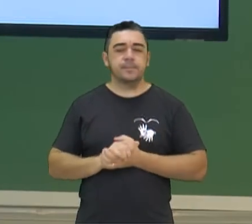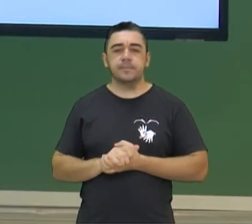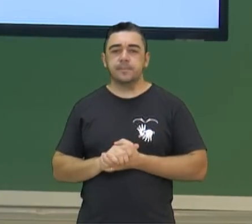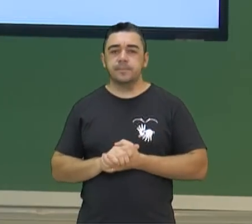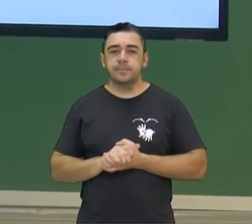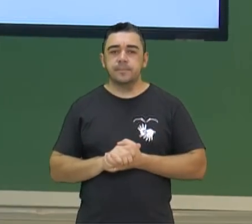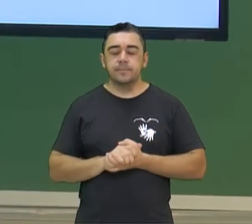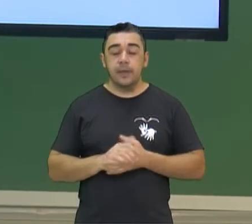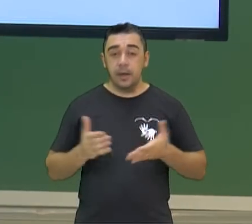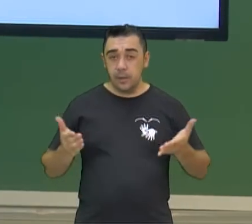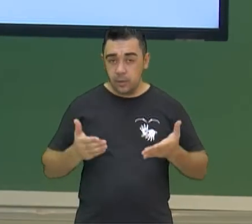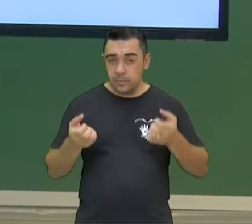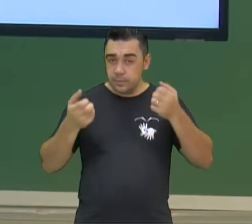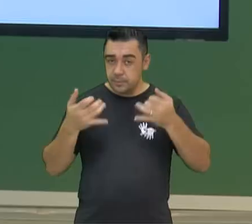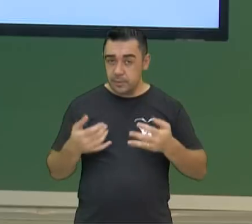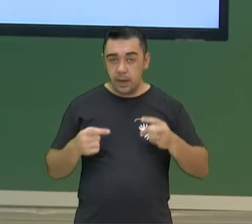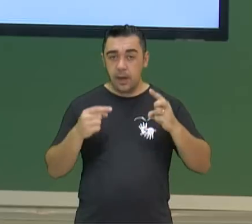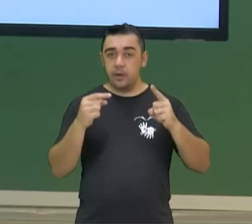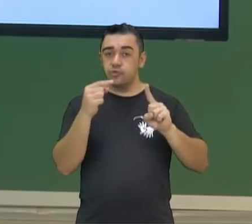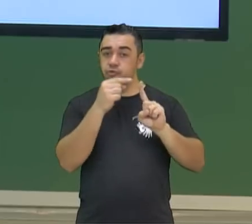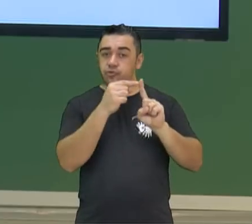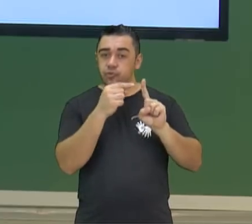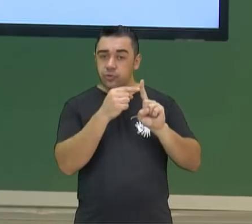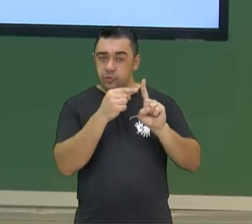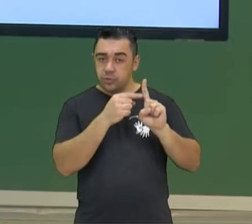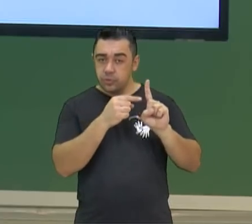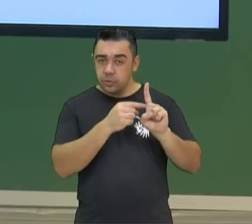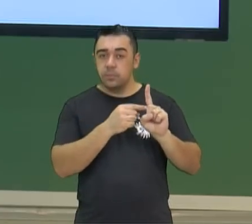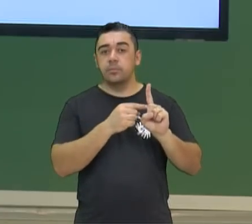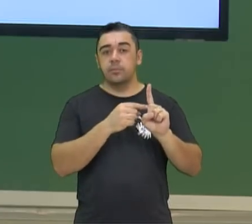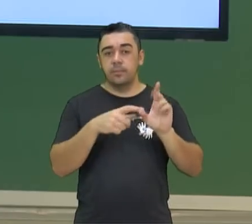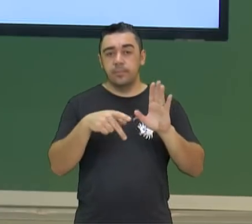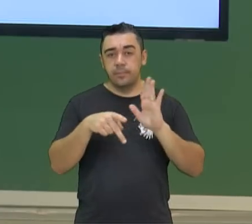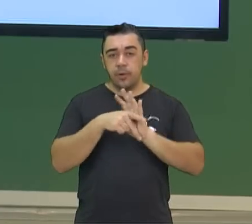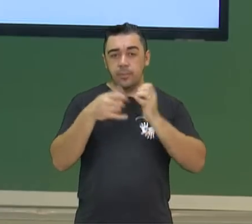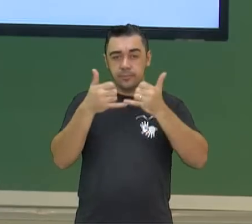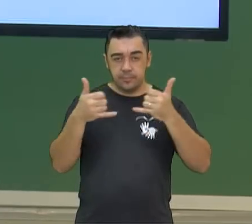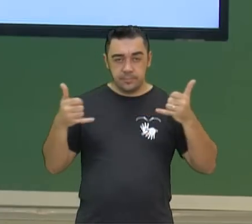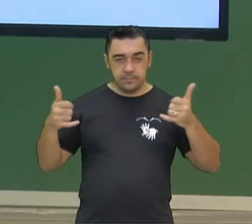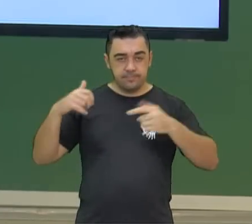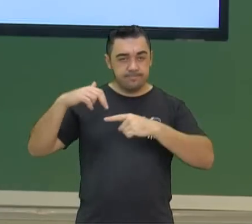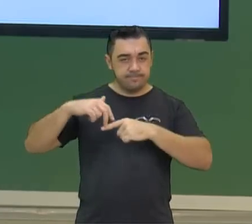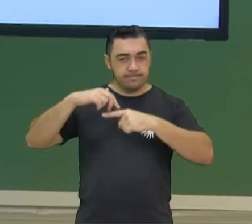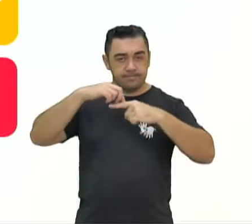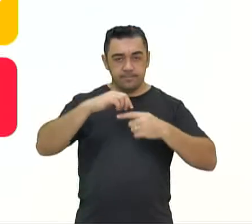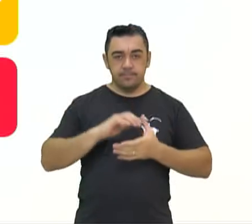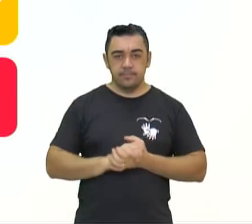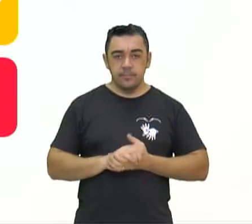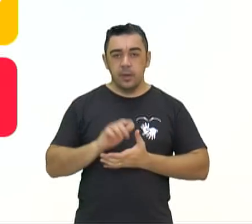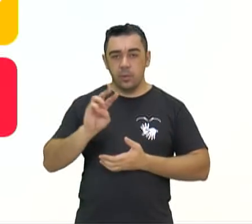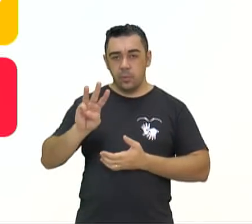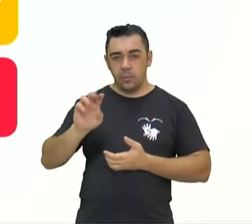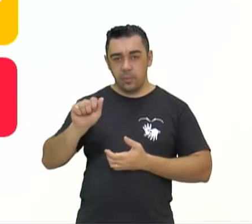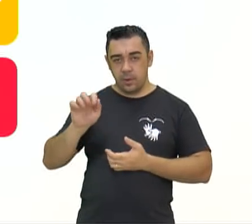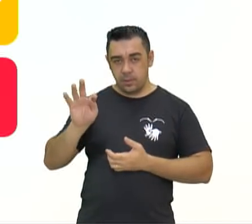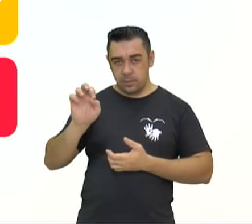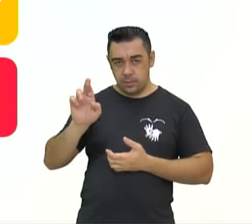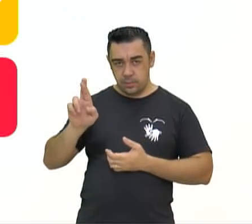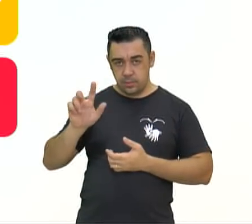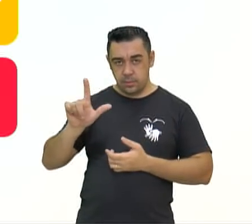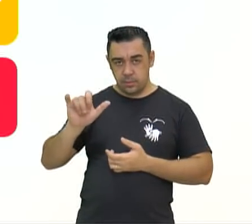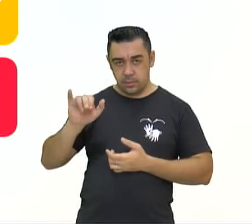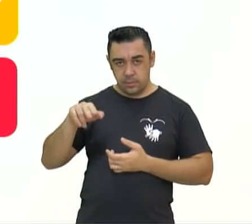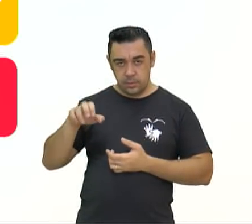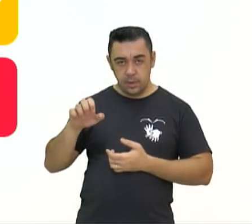lá. Agora vamos falar um pouquinho sobre as modalidades do slackline, né? Nós temos aqui o waterline, que é o